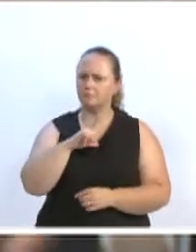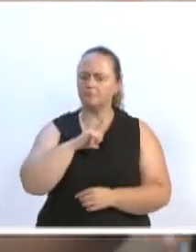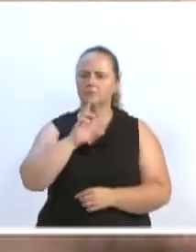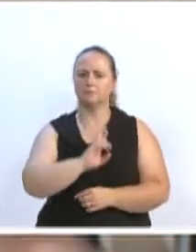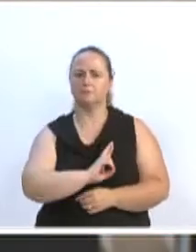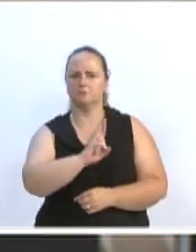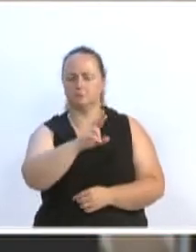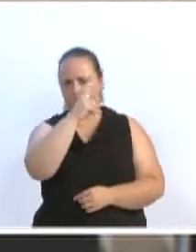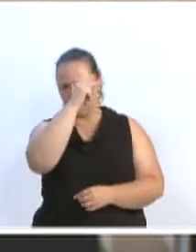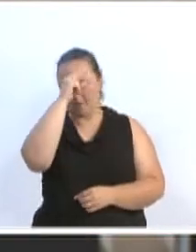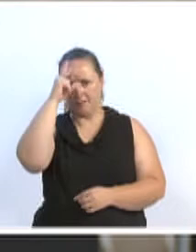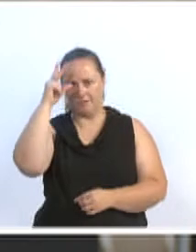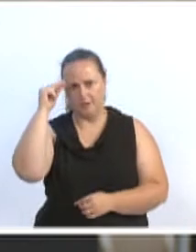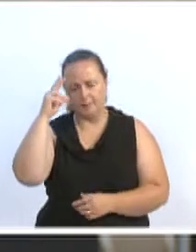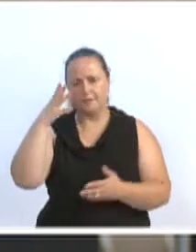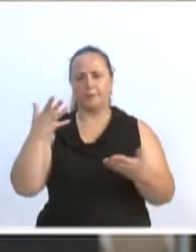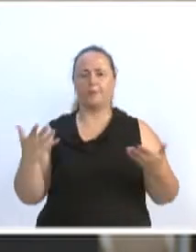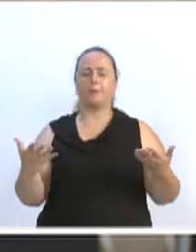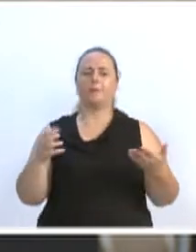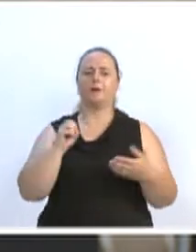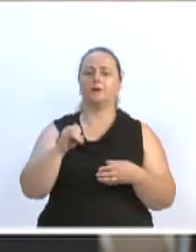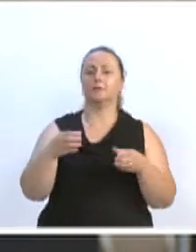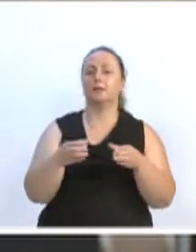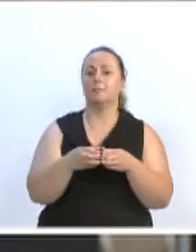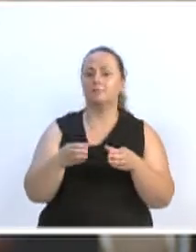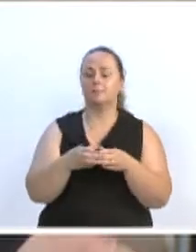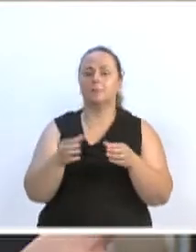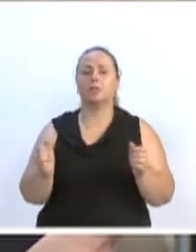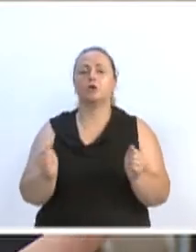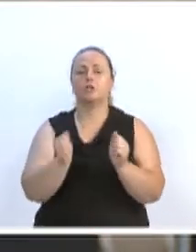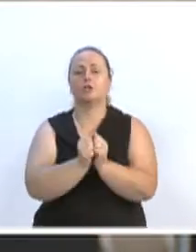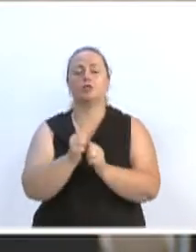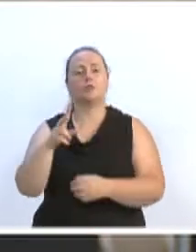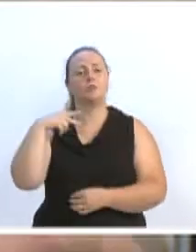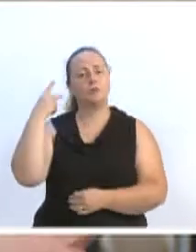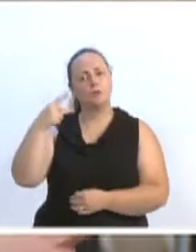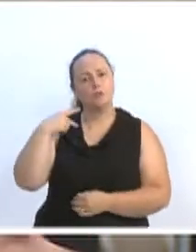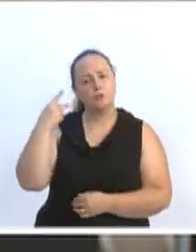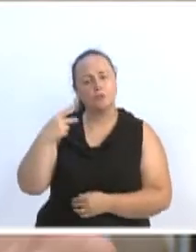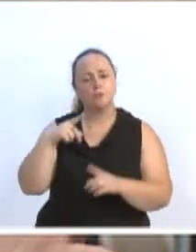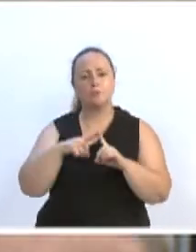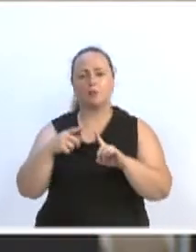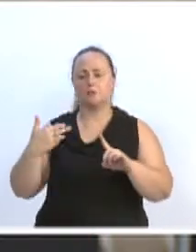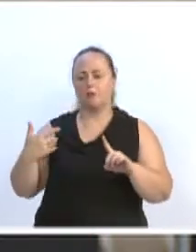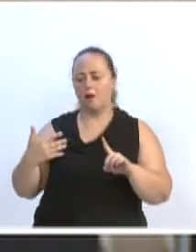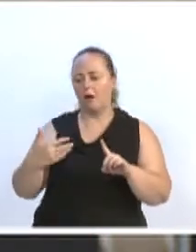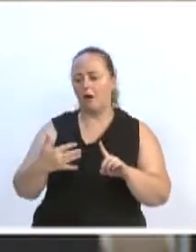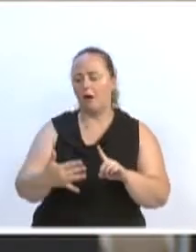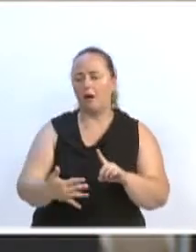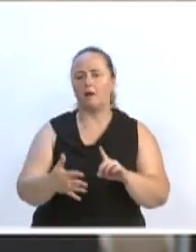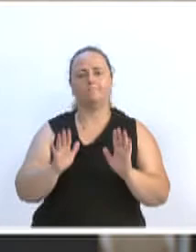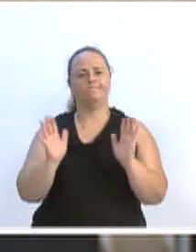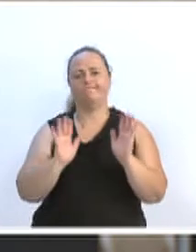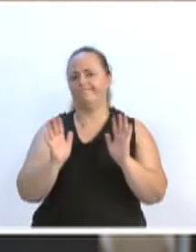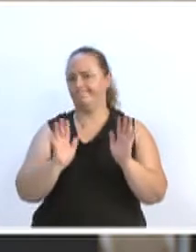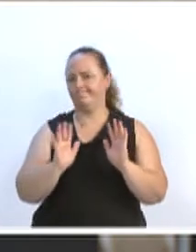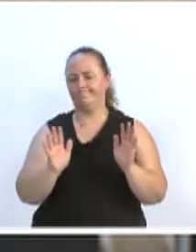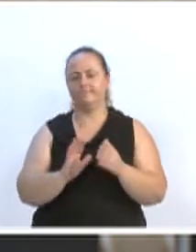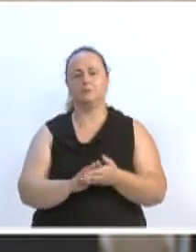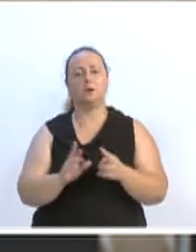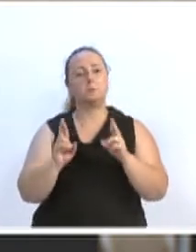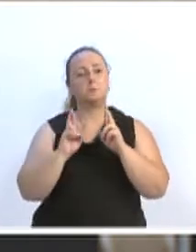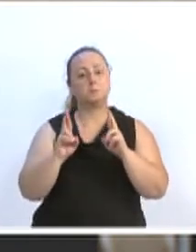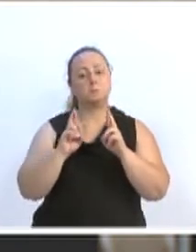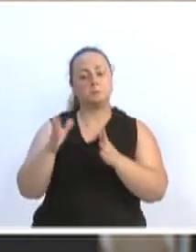se passou por conjunto do e todos os colegas vereadores que ia ser feito algo nesse sentido mas até agora por enquanto só blá blá blá vamos torcer que realmente com esse